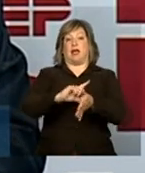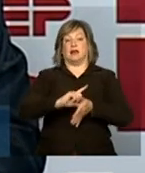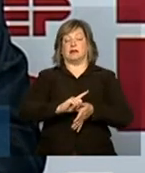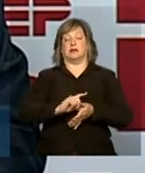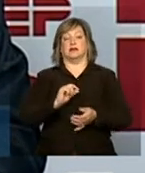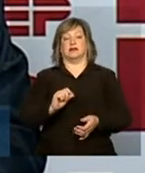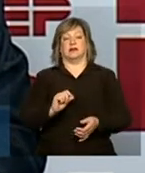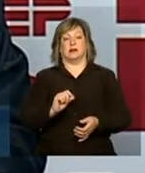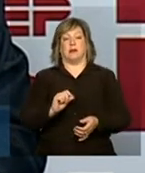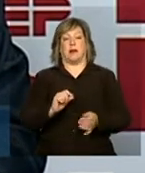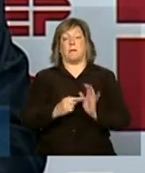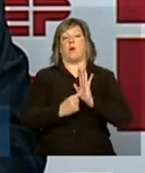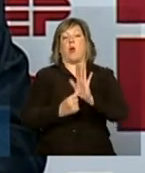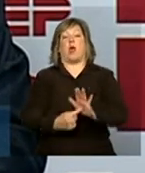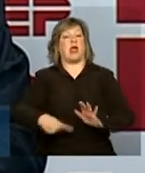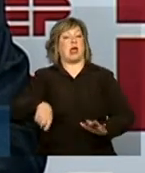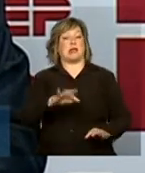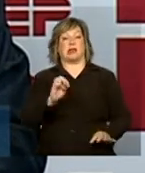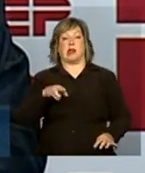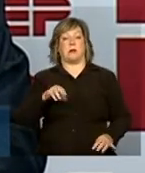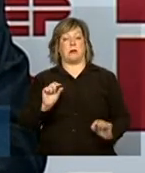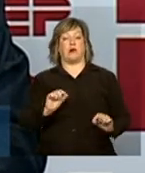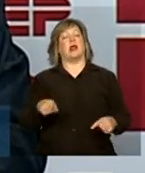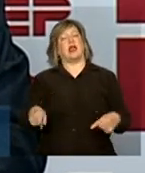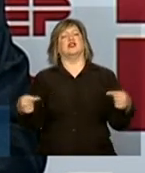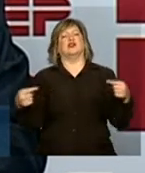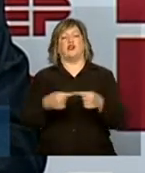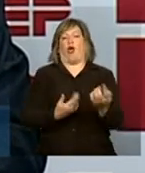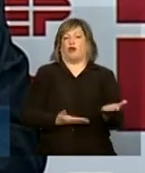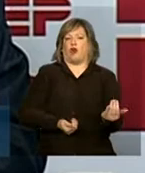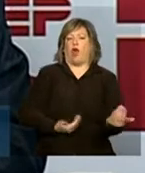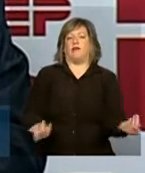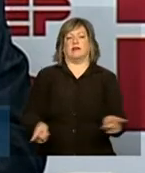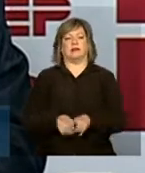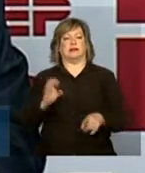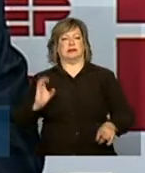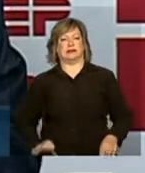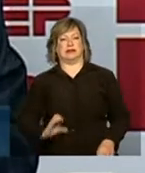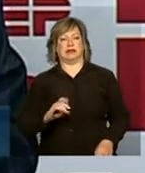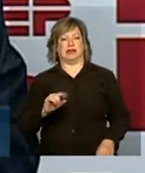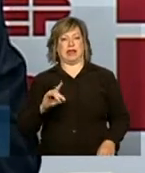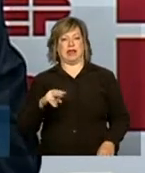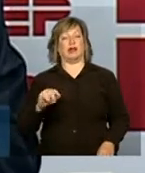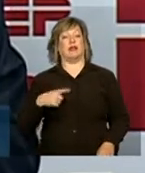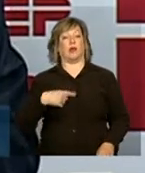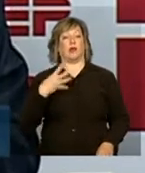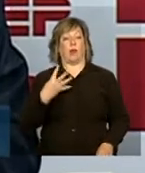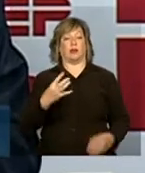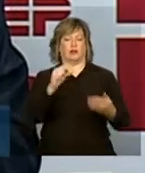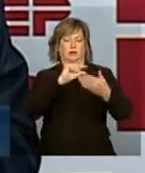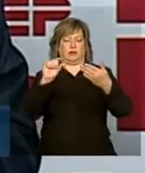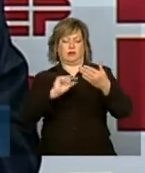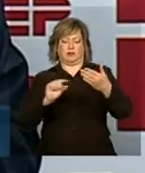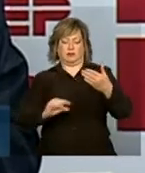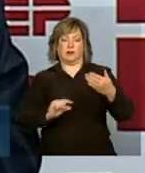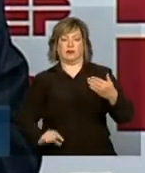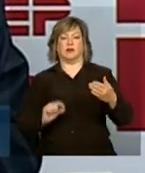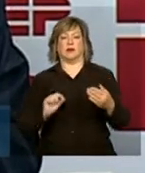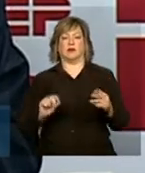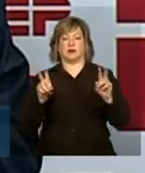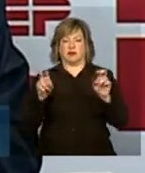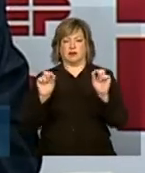apontado esse tema. É um tema que dialoga com a juventude, com a cidadania, e são 4 textos, argumentos que são